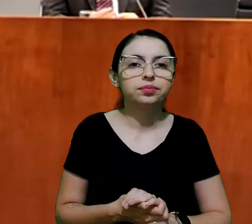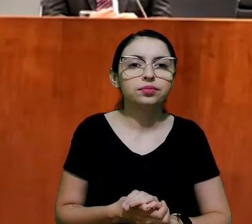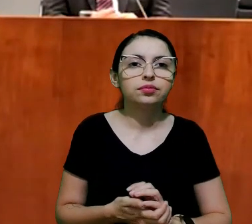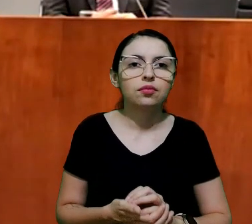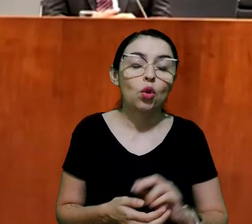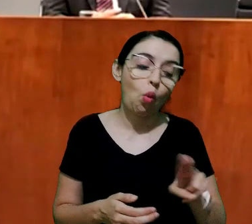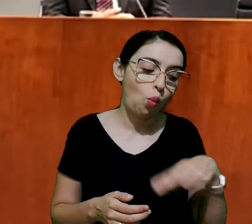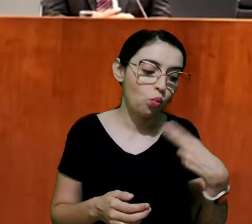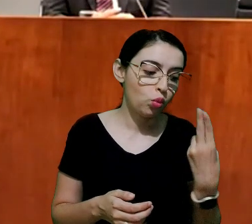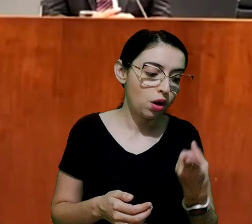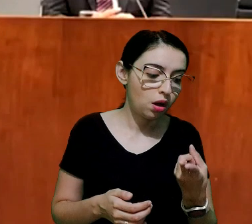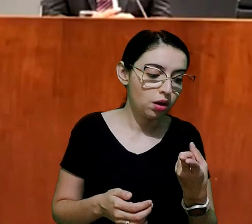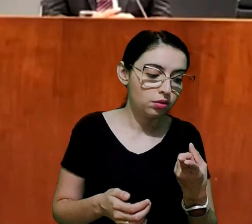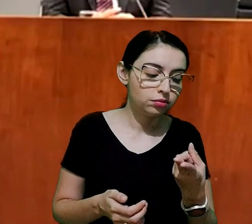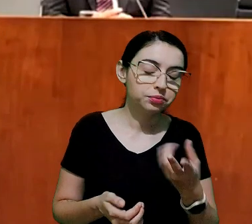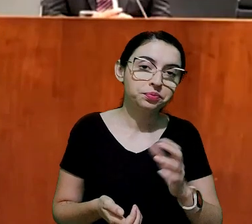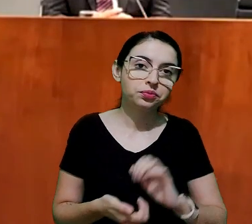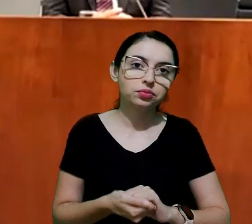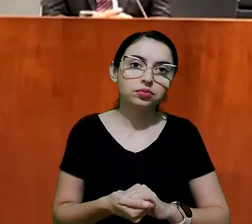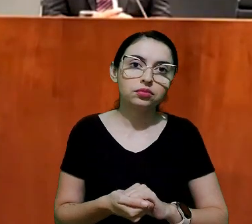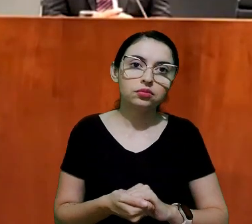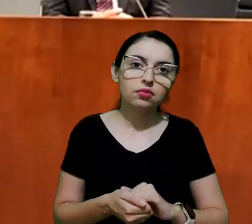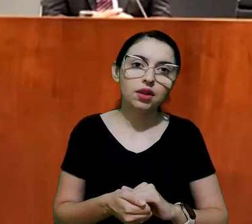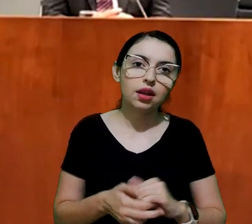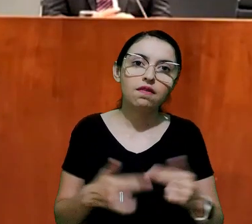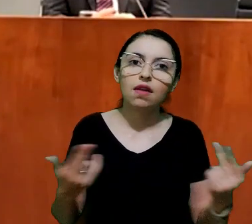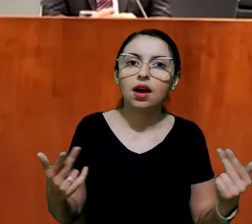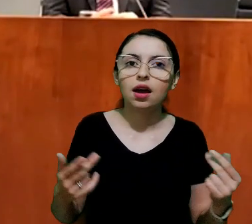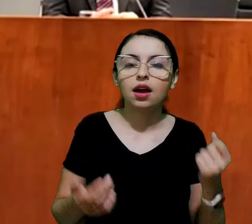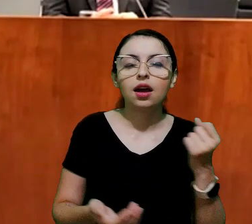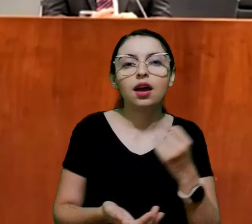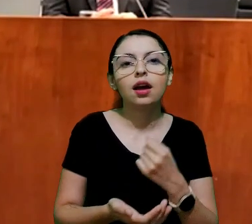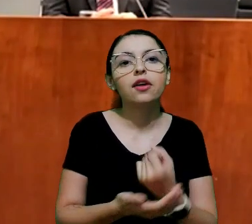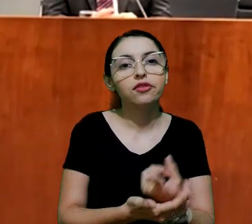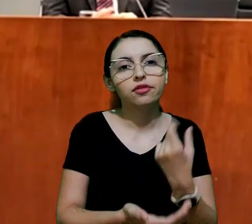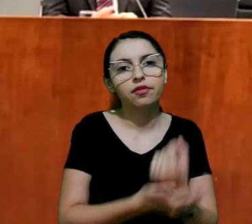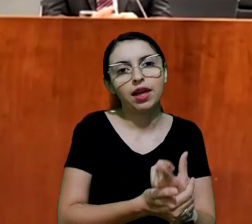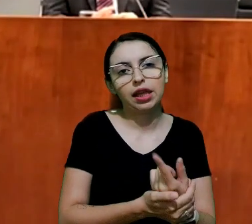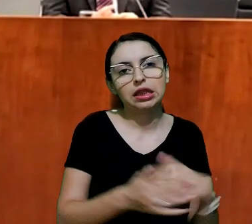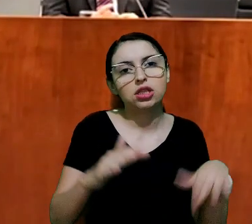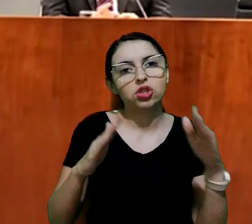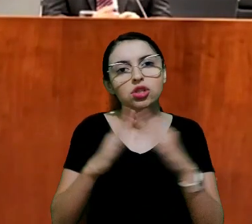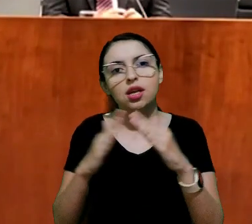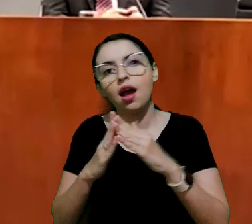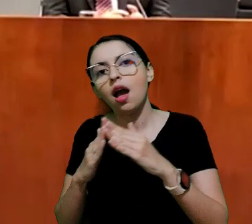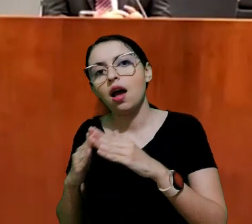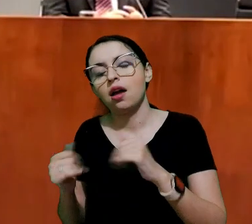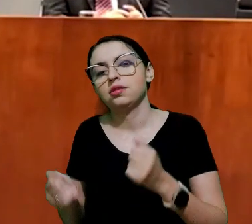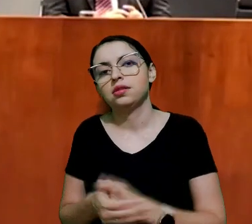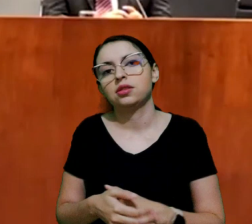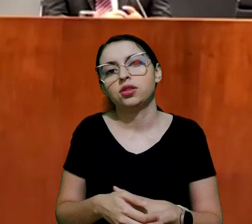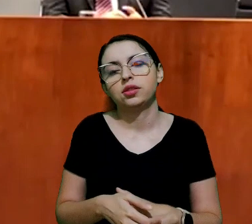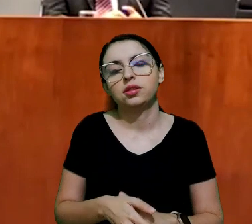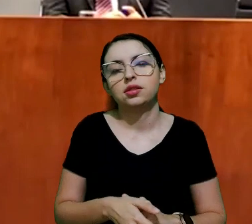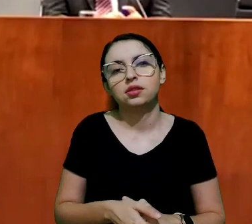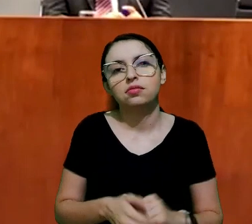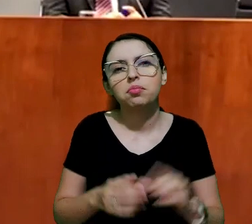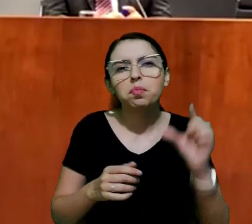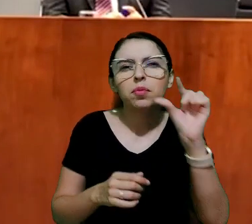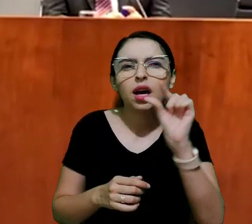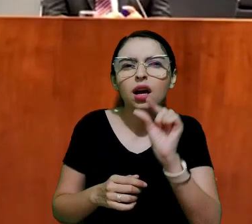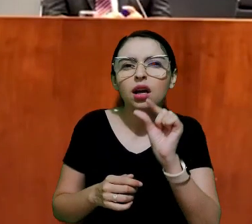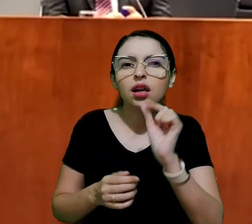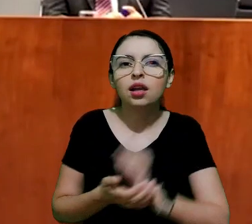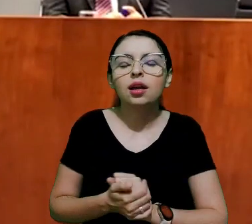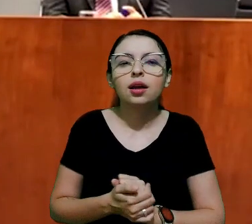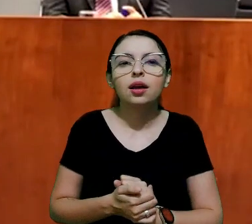ou uxória em caso de venda de patrimônio. Isso tem que ser reduzido apenas ao